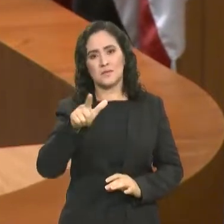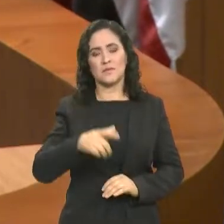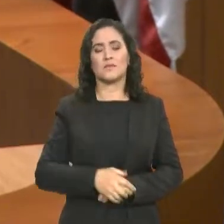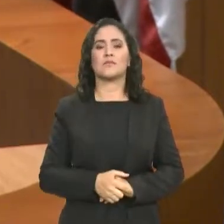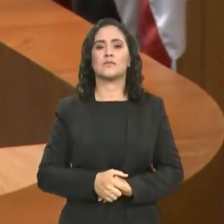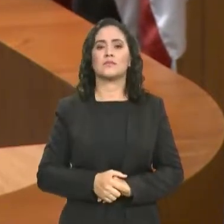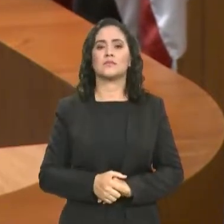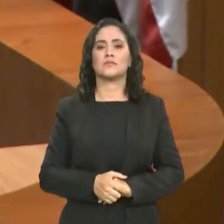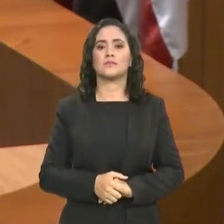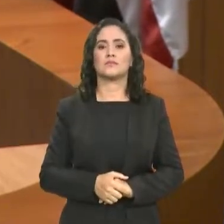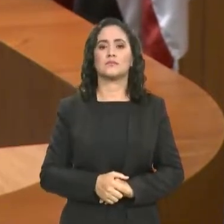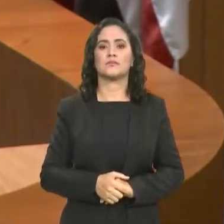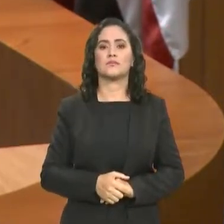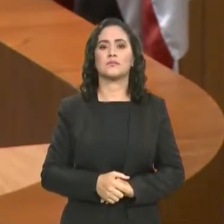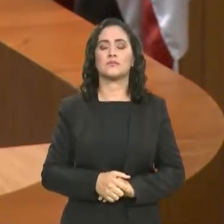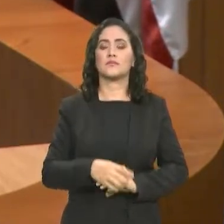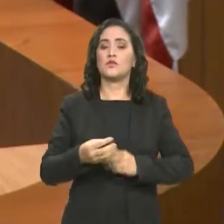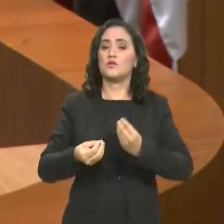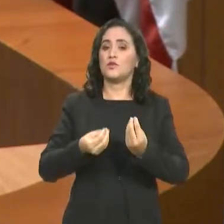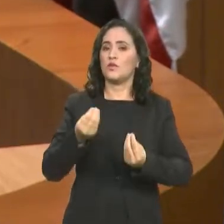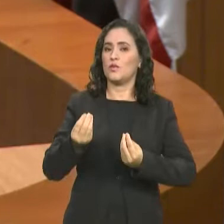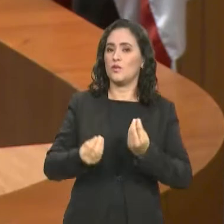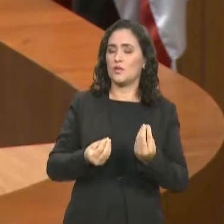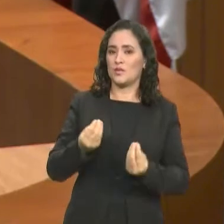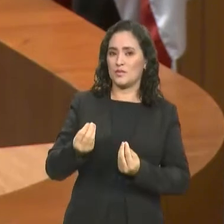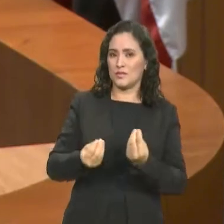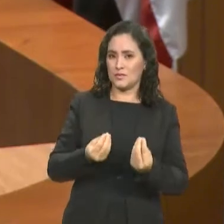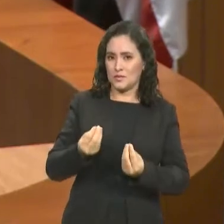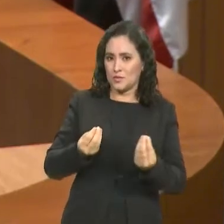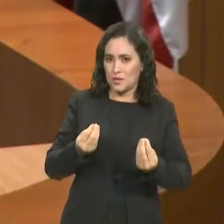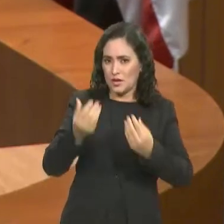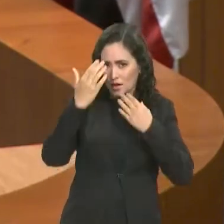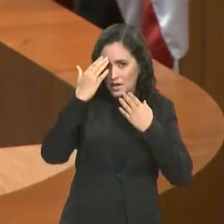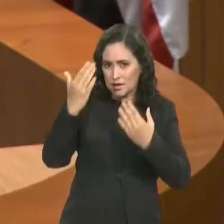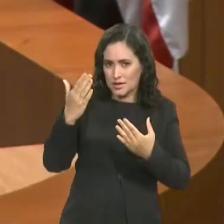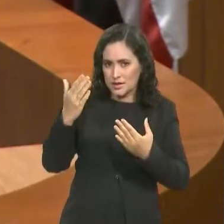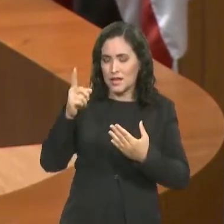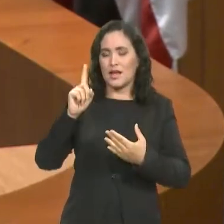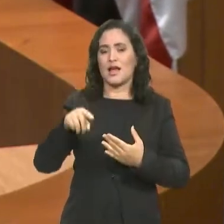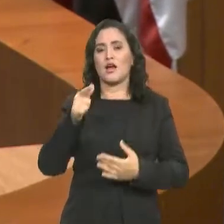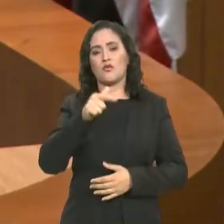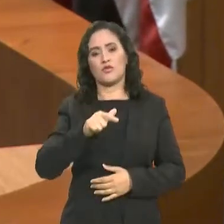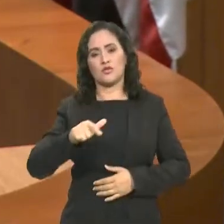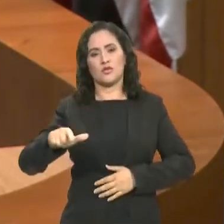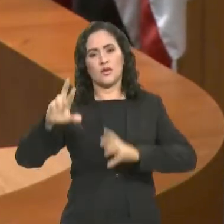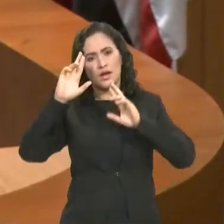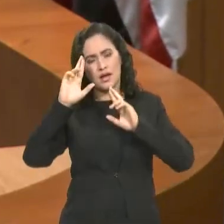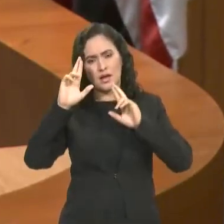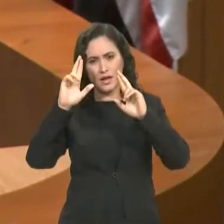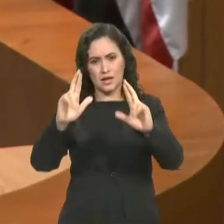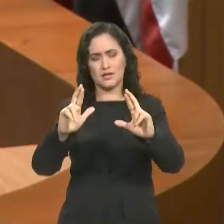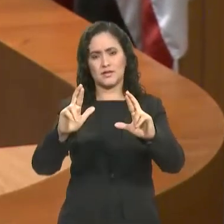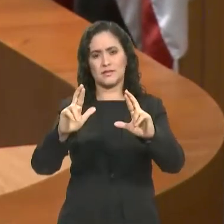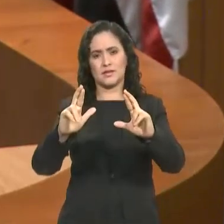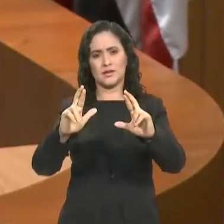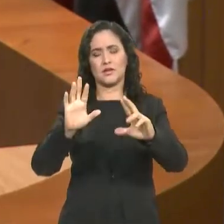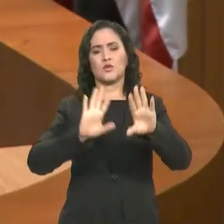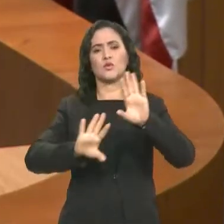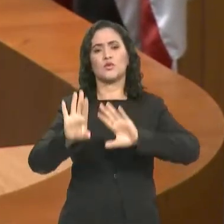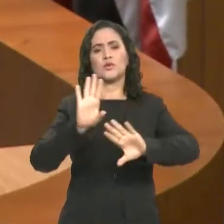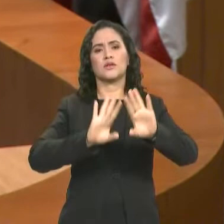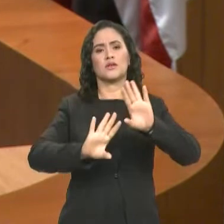A forma de retribuir é continuar tratando com respeito e continuar cuidando